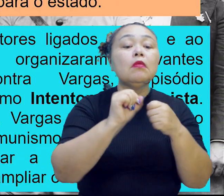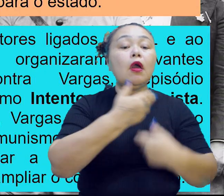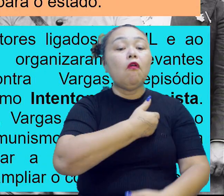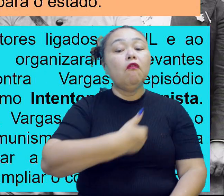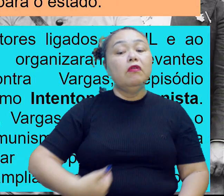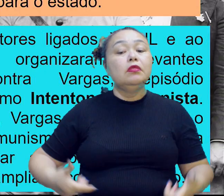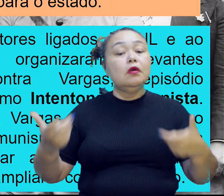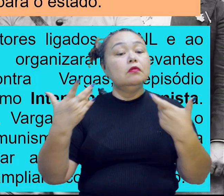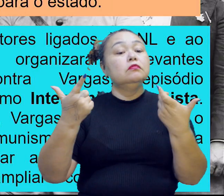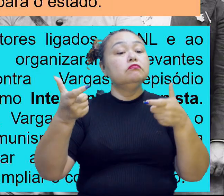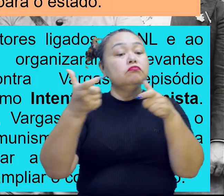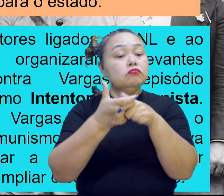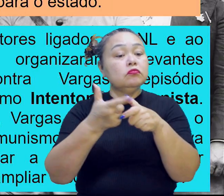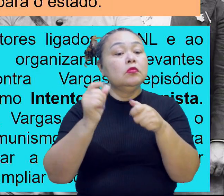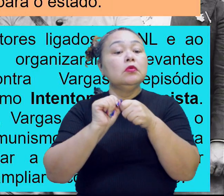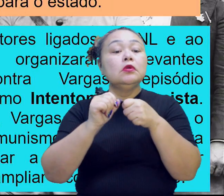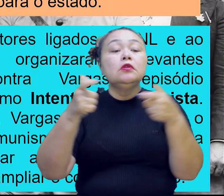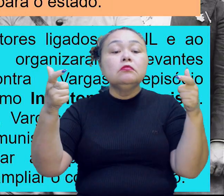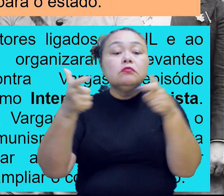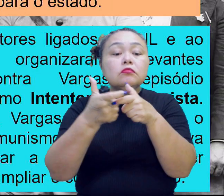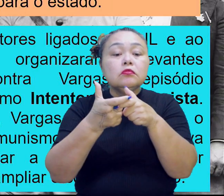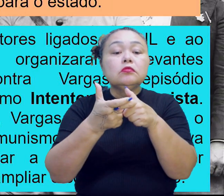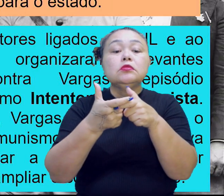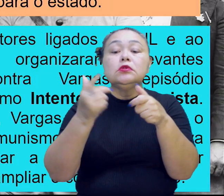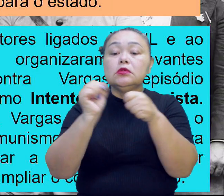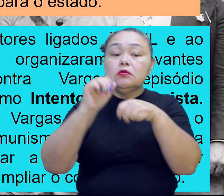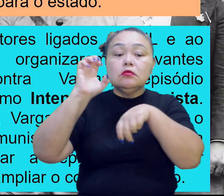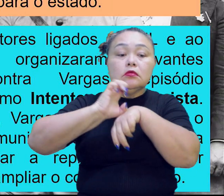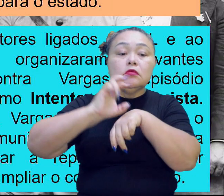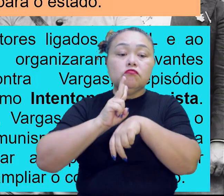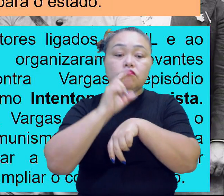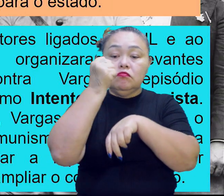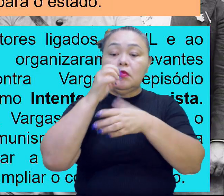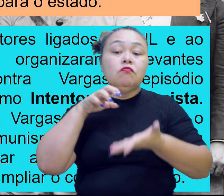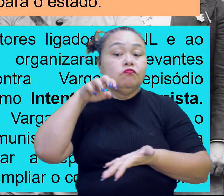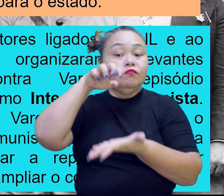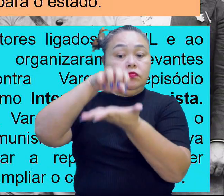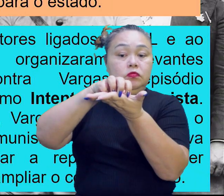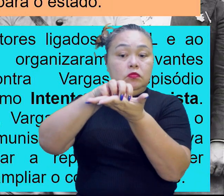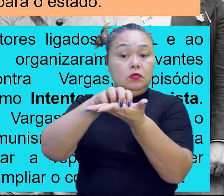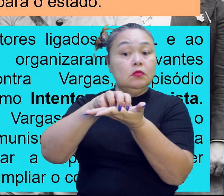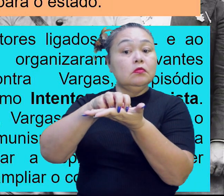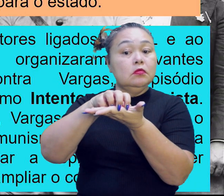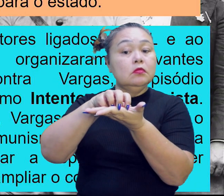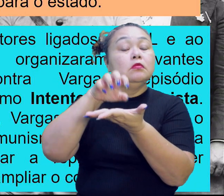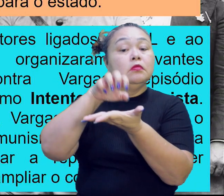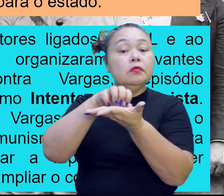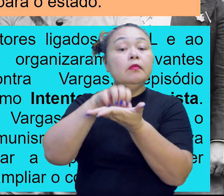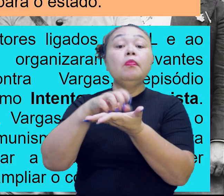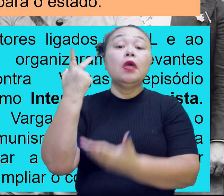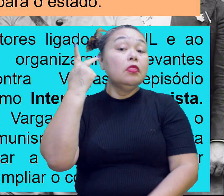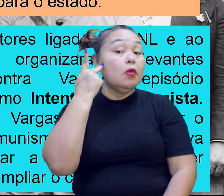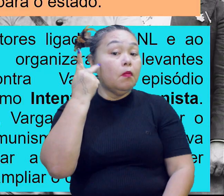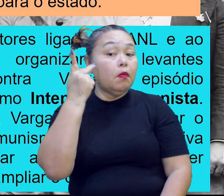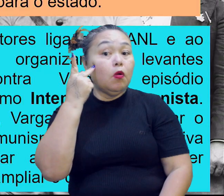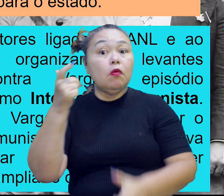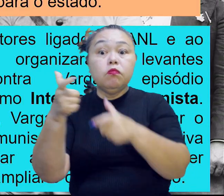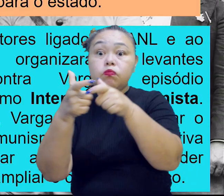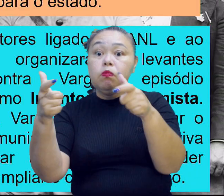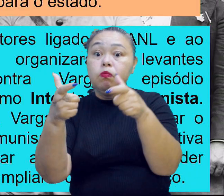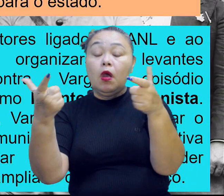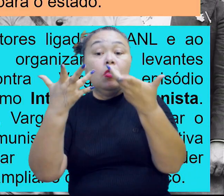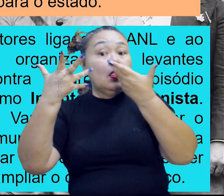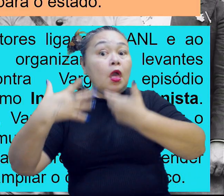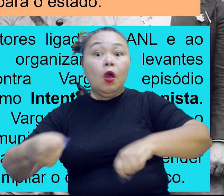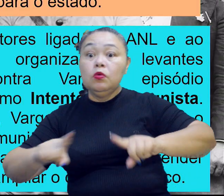Isso reduziu a autonomia estadual e fortaleceu o poder central. Em São Paulo, muitos grupos